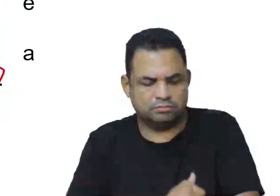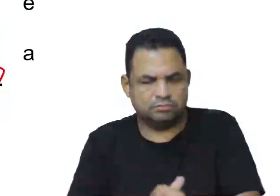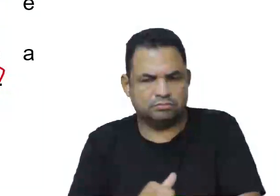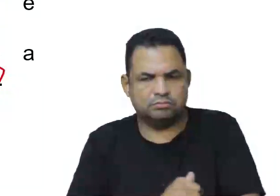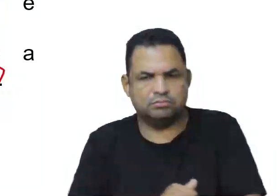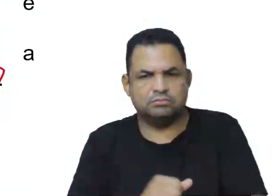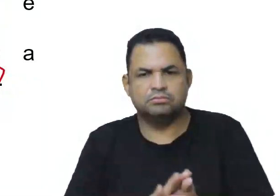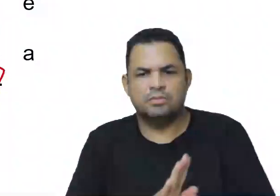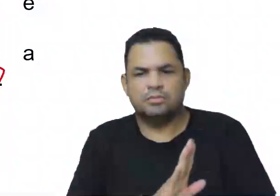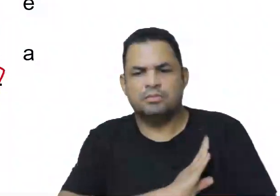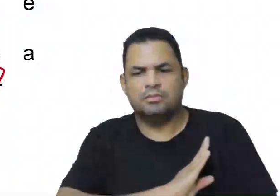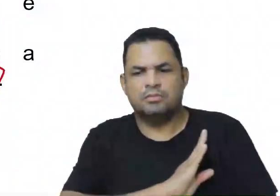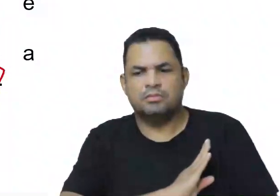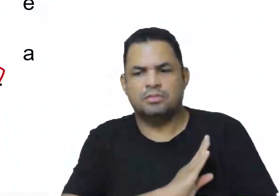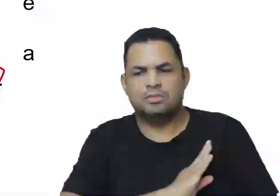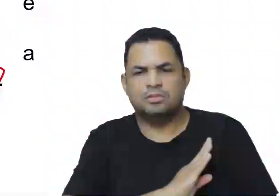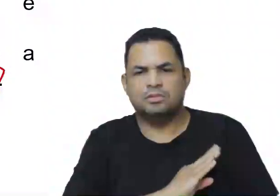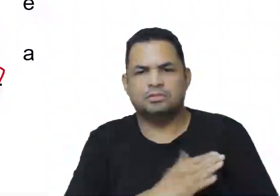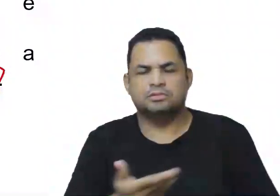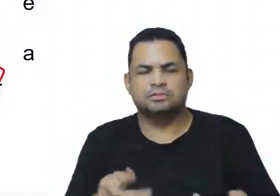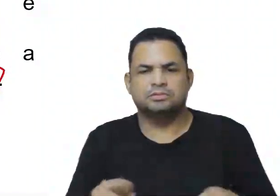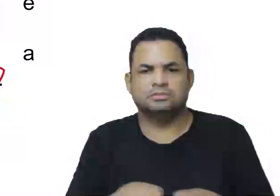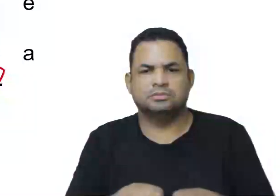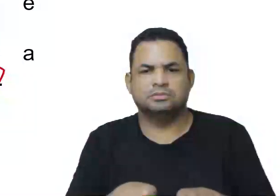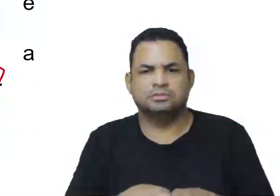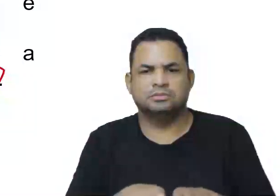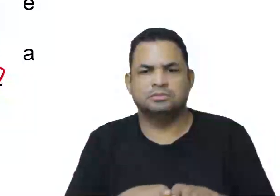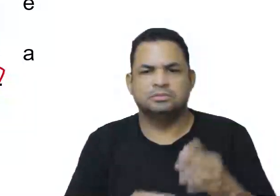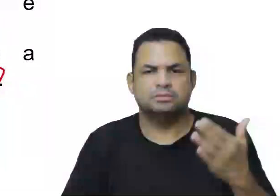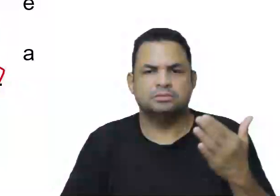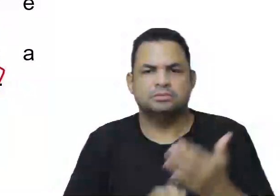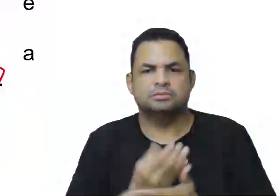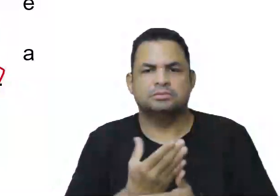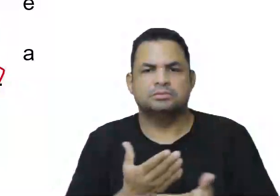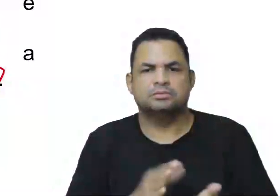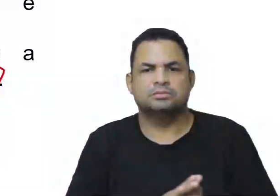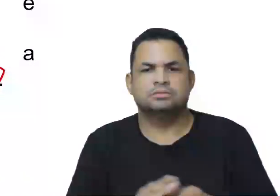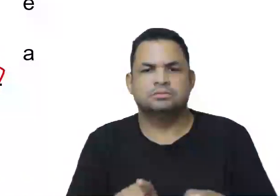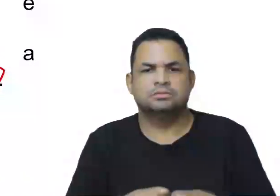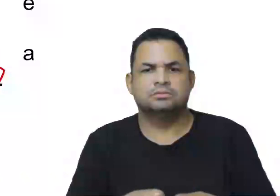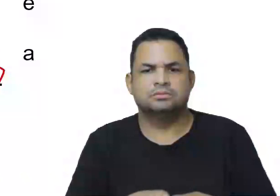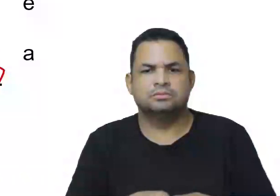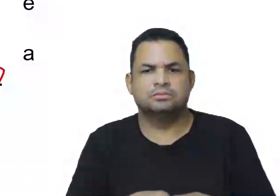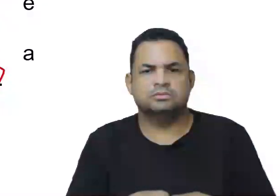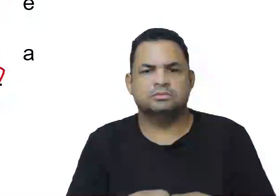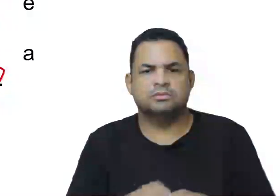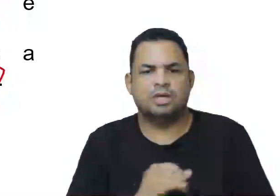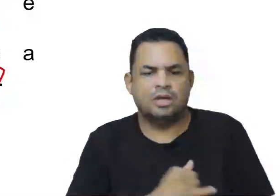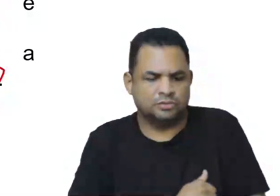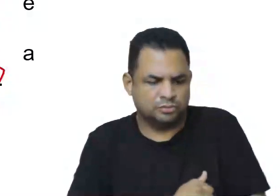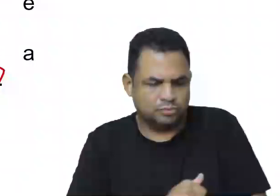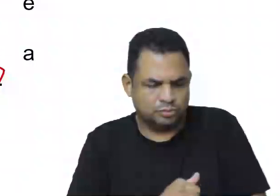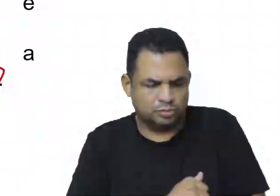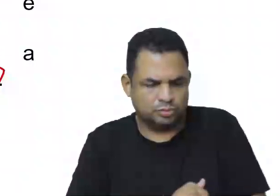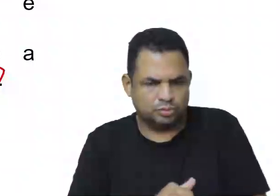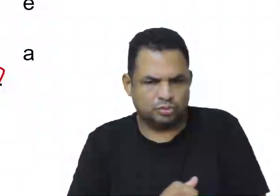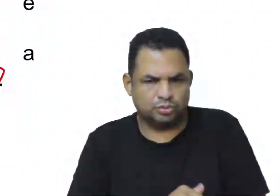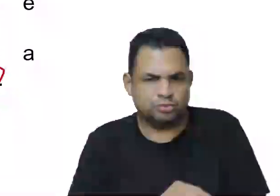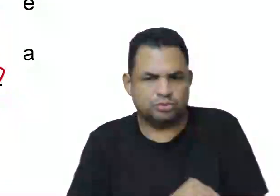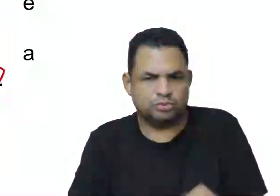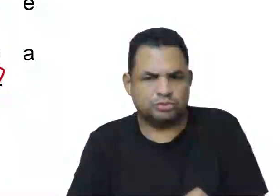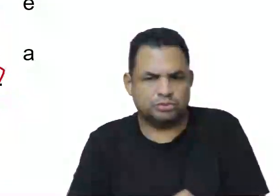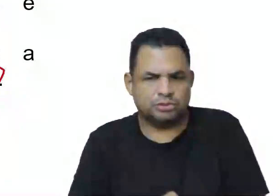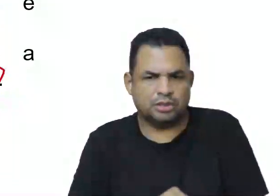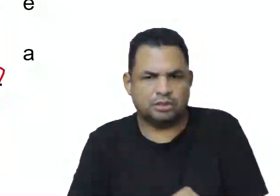E o coração primitivo. E claro, com o aparecimento dos vasos sanguíneos também aparece o sangue aí na 3ª semana.